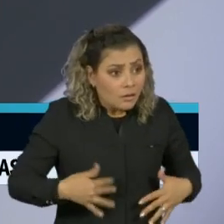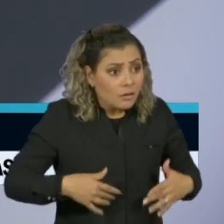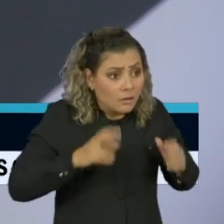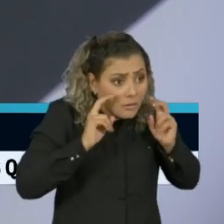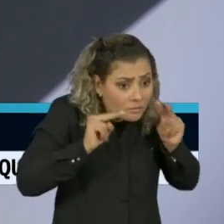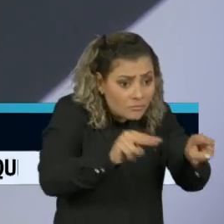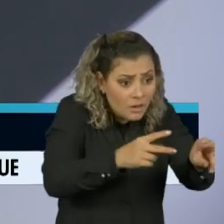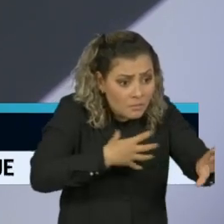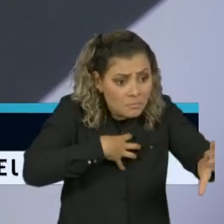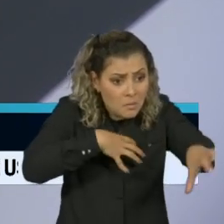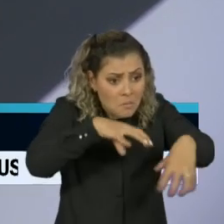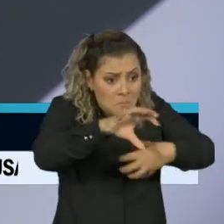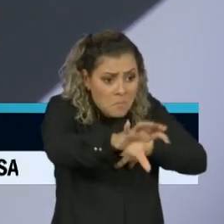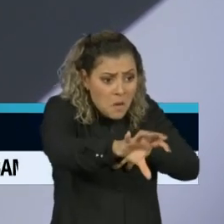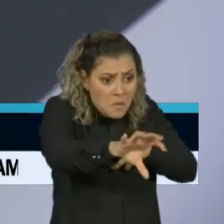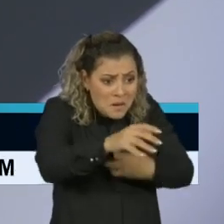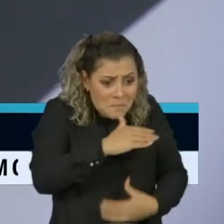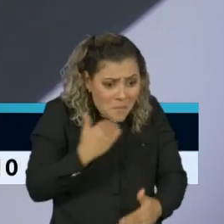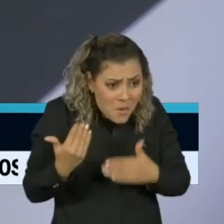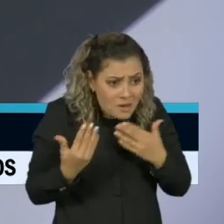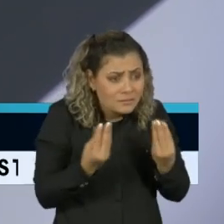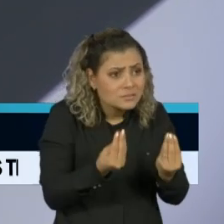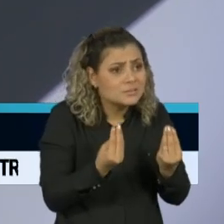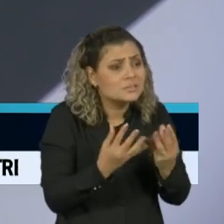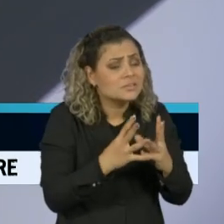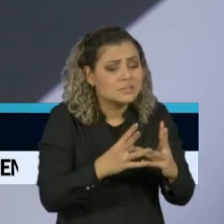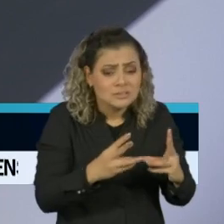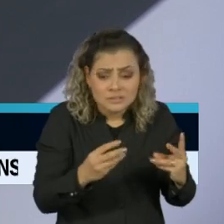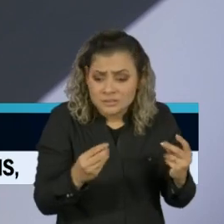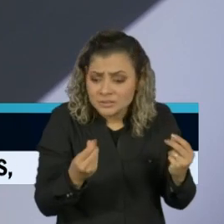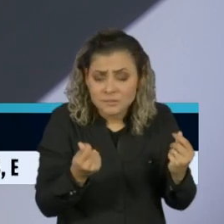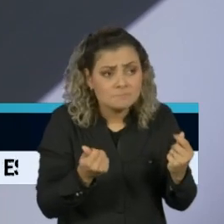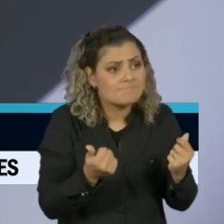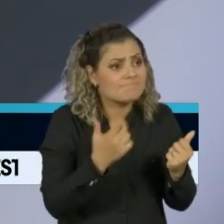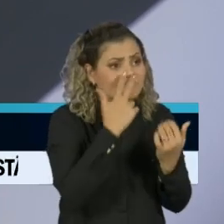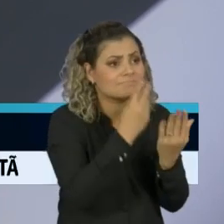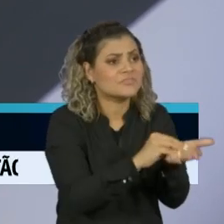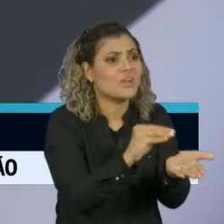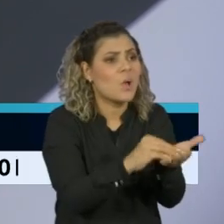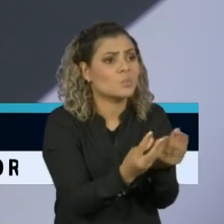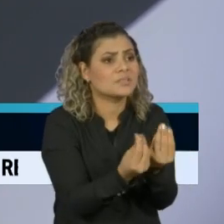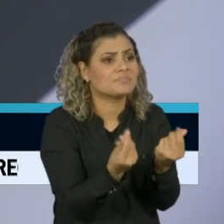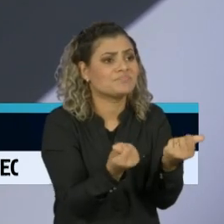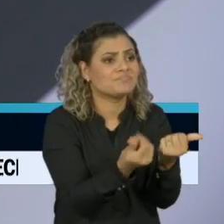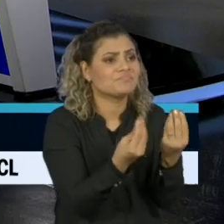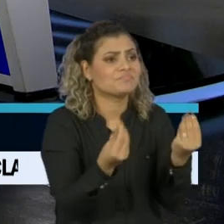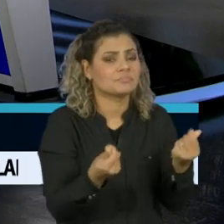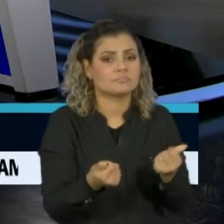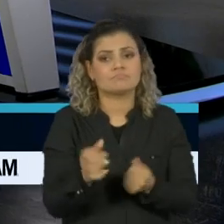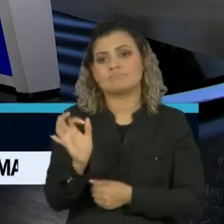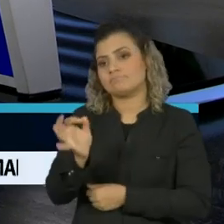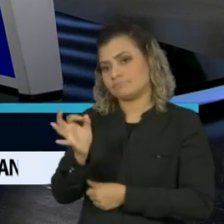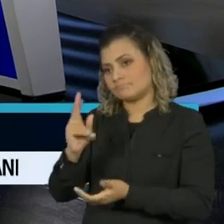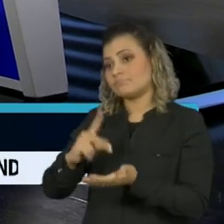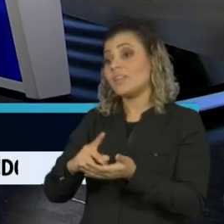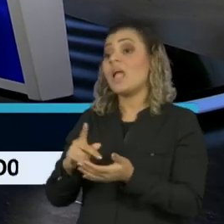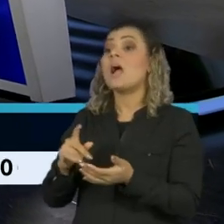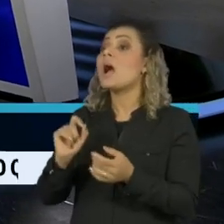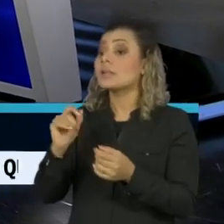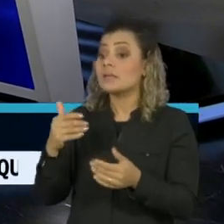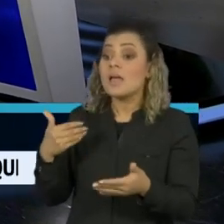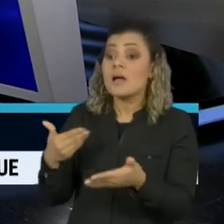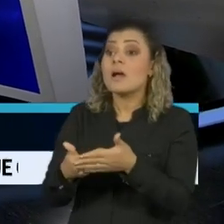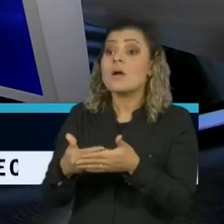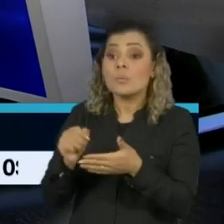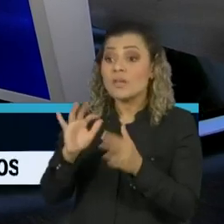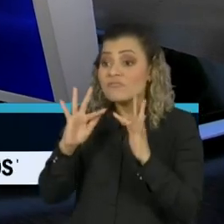enxergar essas pessoas que estão morrendo que estão adoecendo né ainda fica muito abstrato quer momento que eu tive que eu chegar perto da gente não é